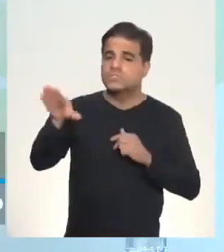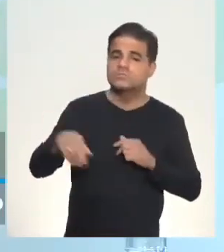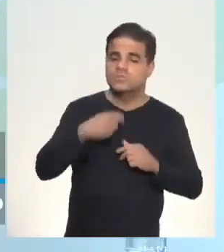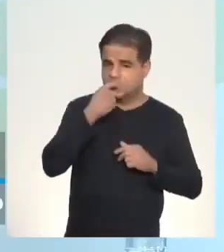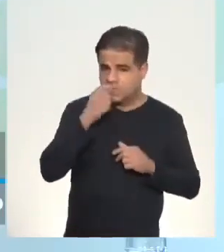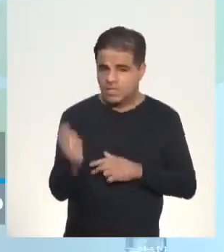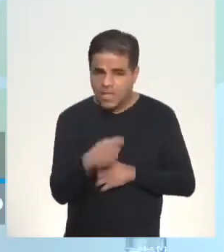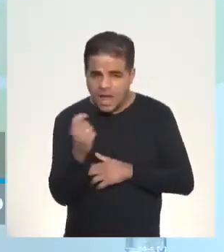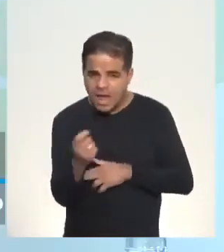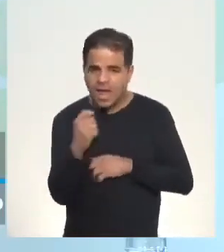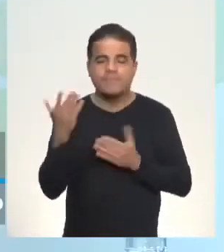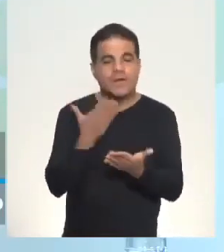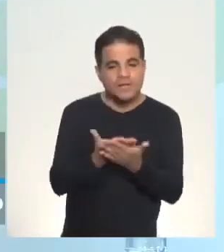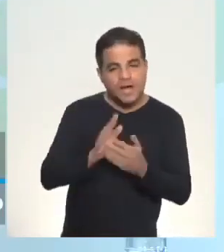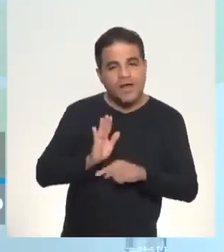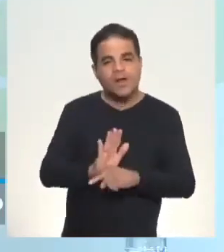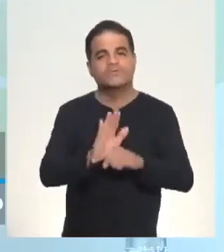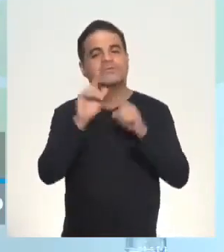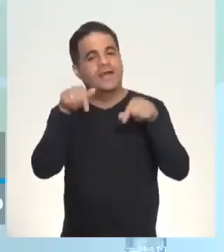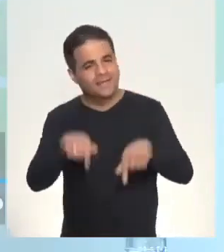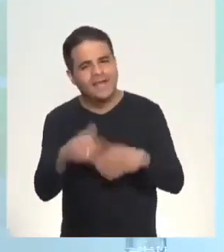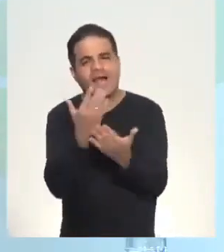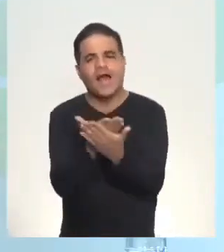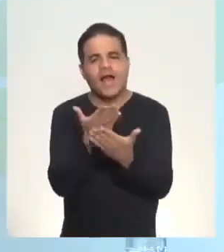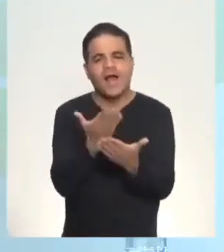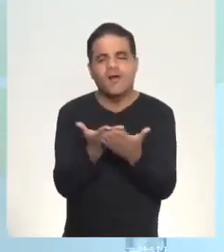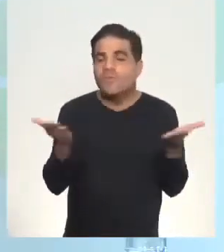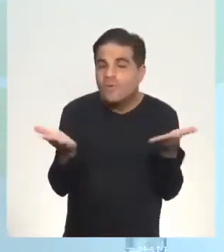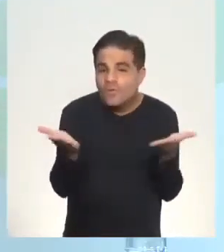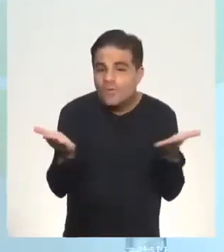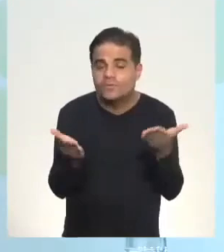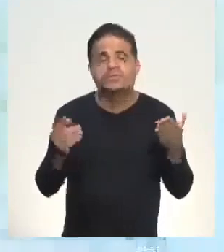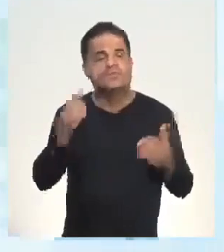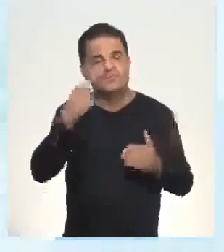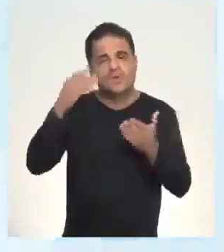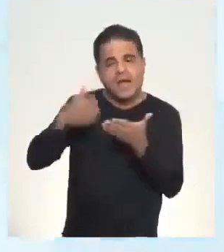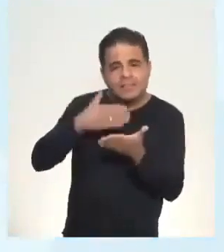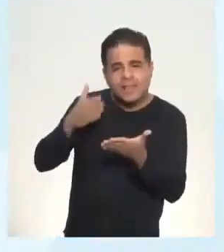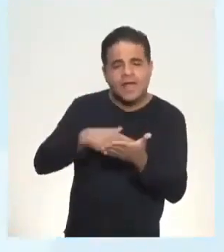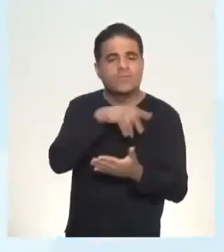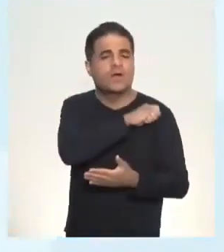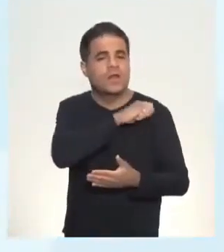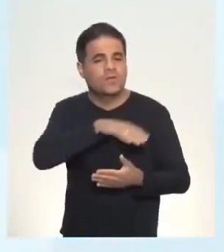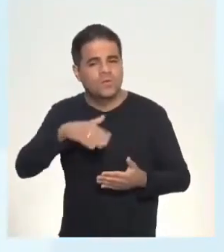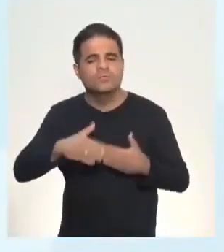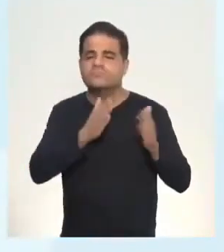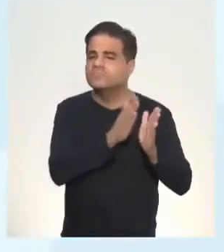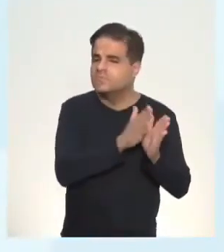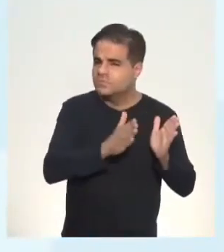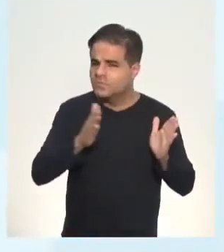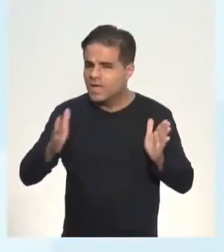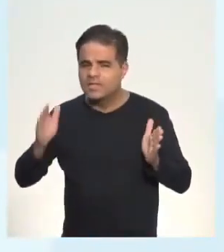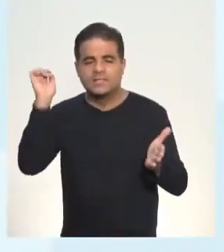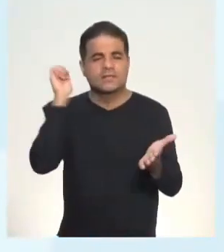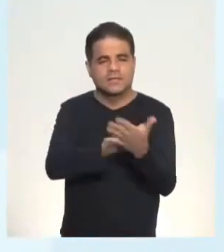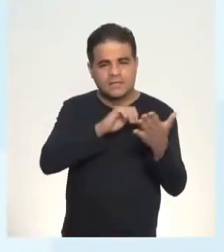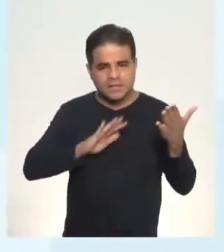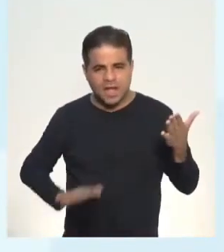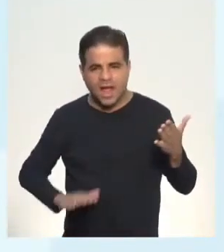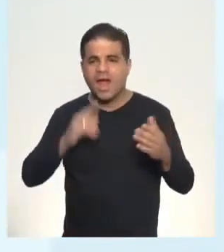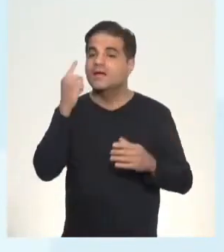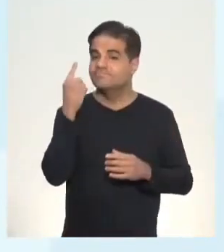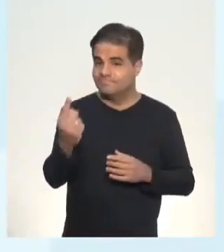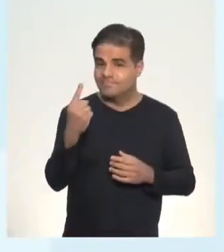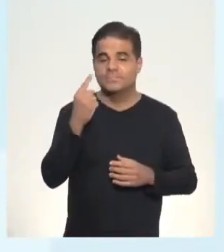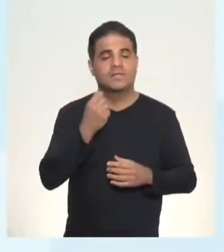Charlie Chaplin para ajudar a gente aqui na aula de hoje. Vamos ao caderno do aluno, você pode olhar lá, sequência de atividades, né? A aula 1, na verdade,